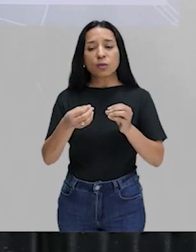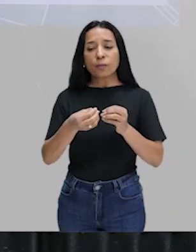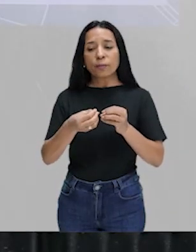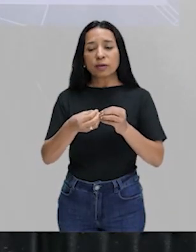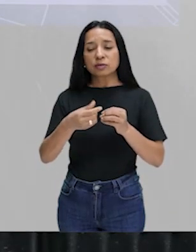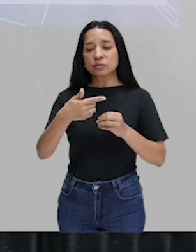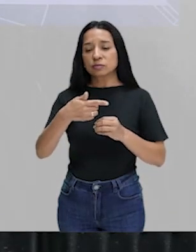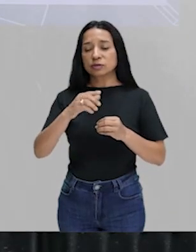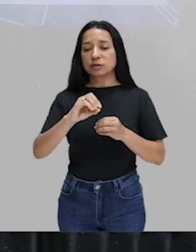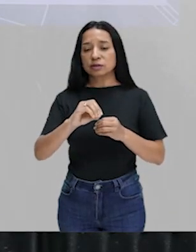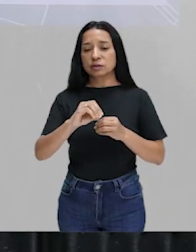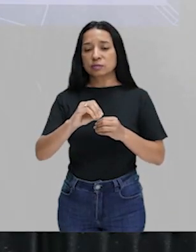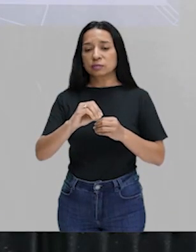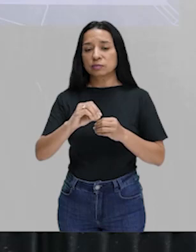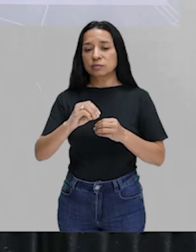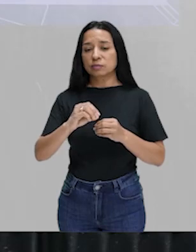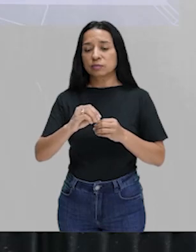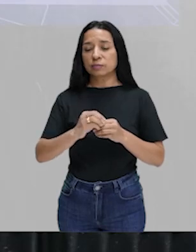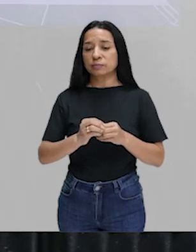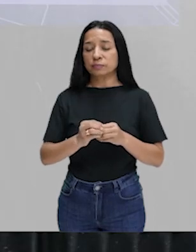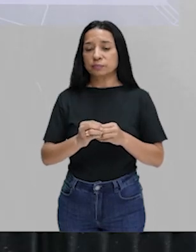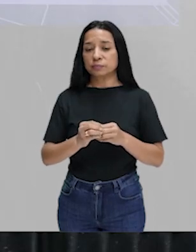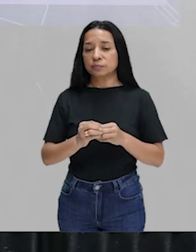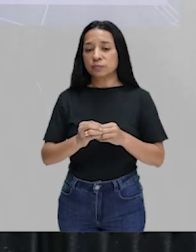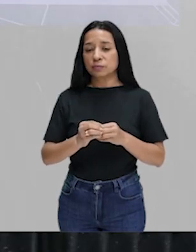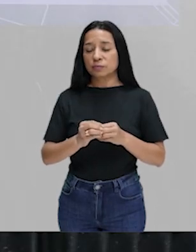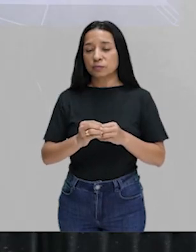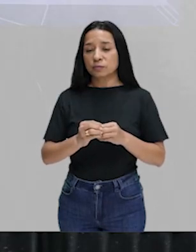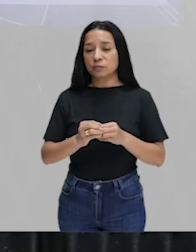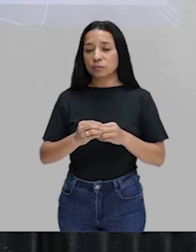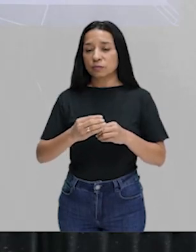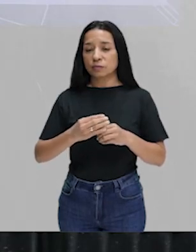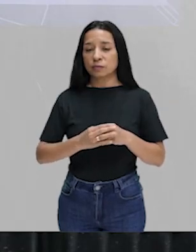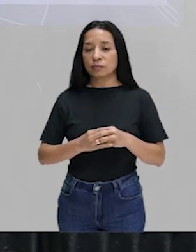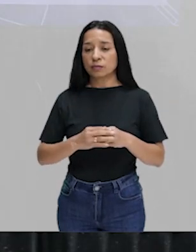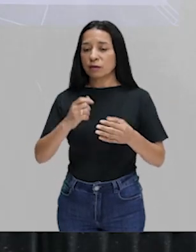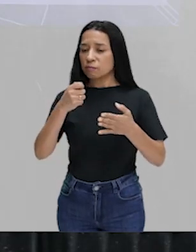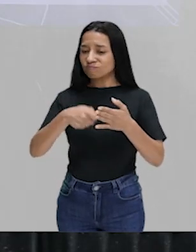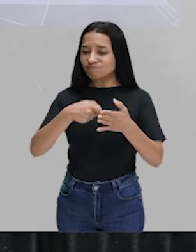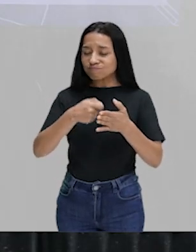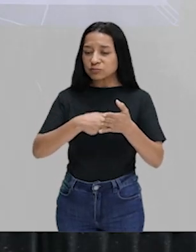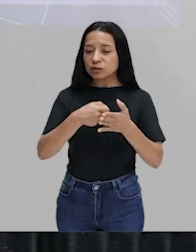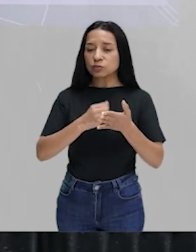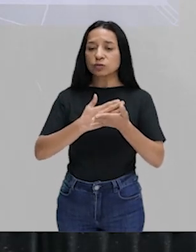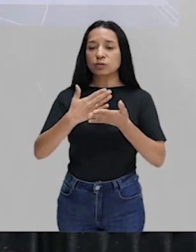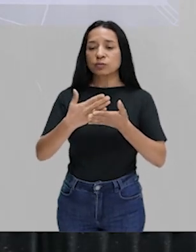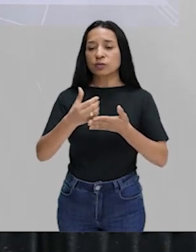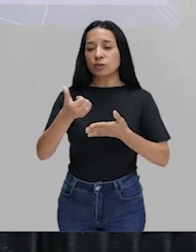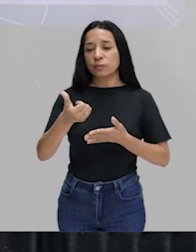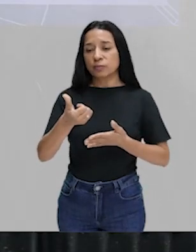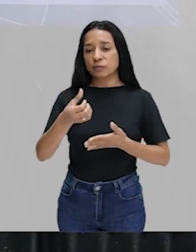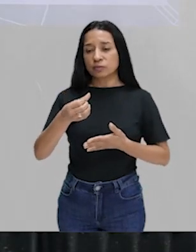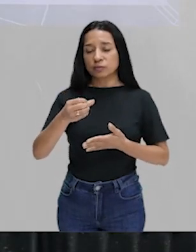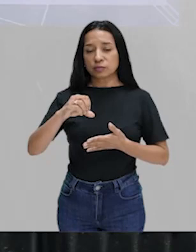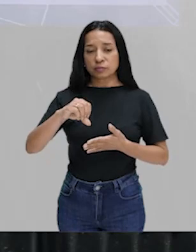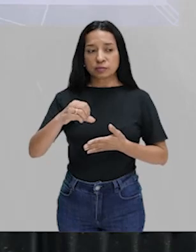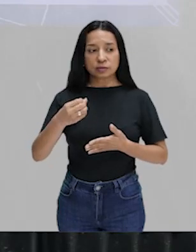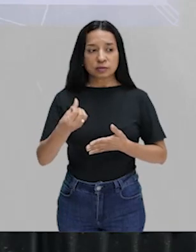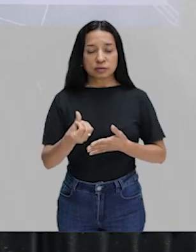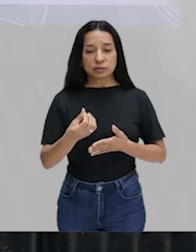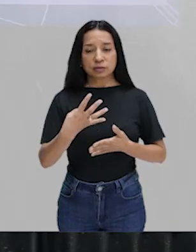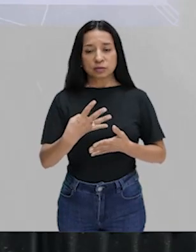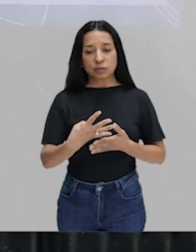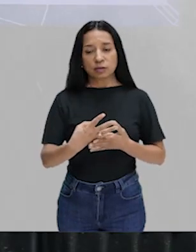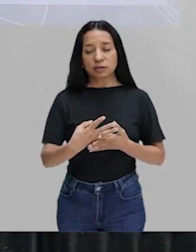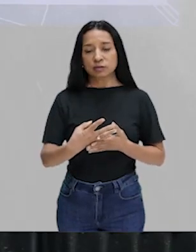70. O regime militar começou quando? 1964. Então, ele surgiu por conta de uma repressão do